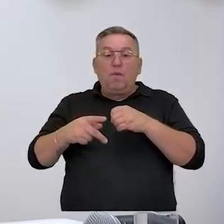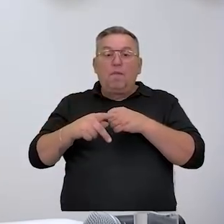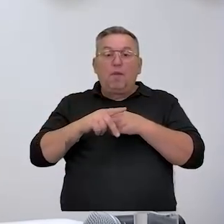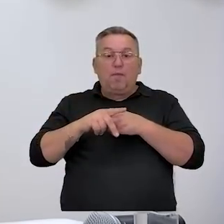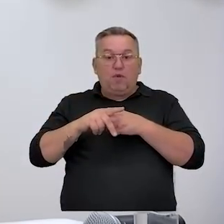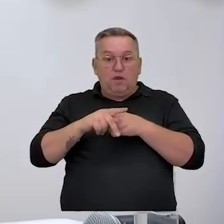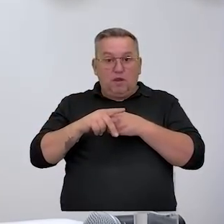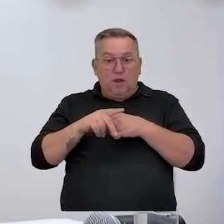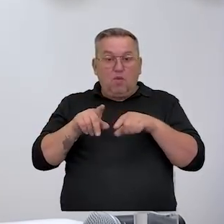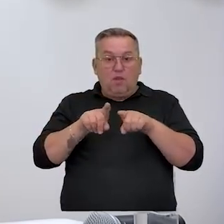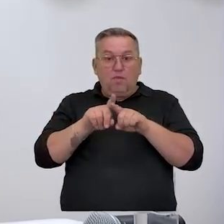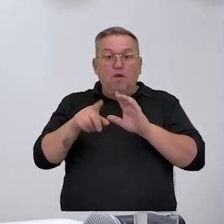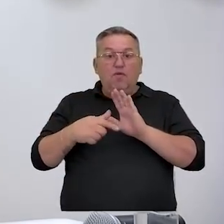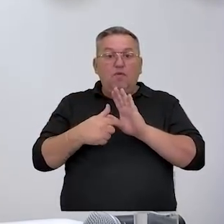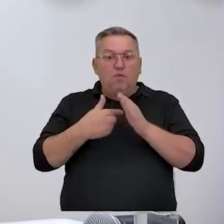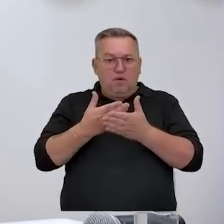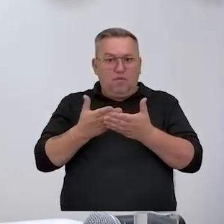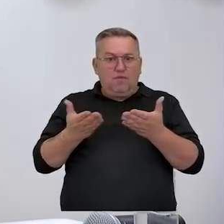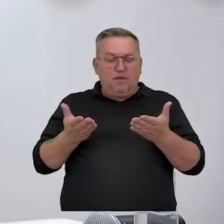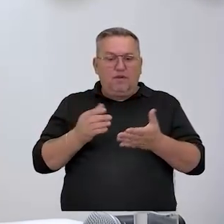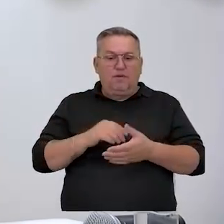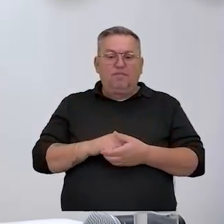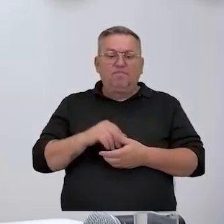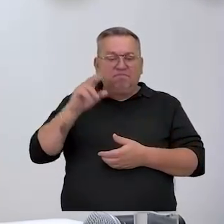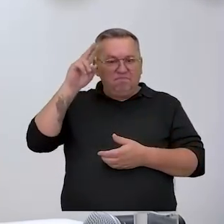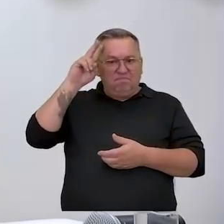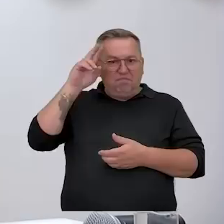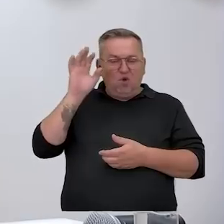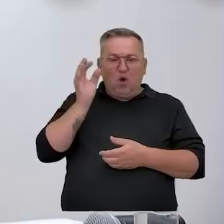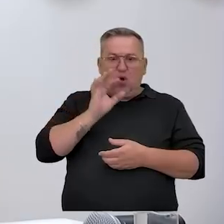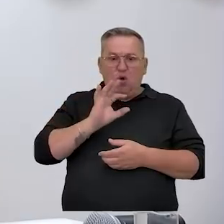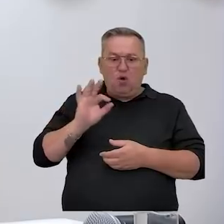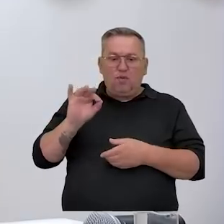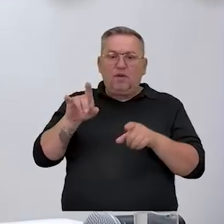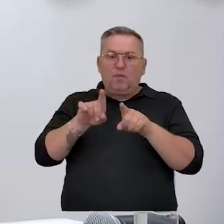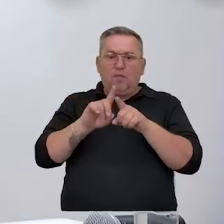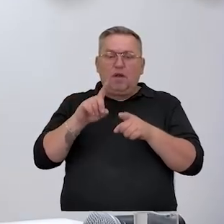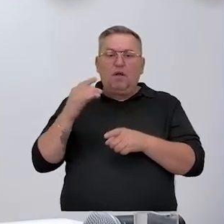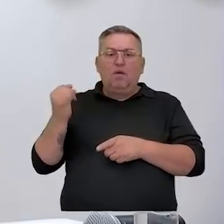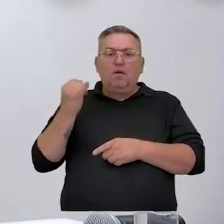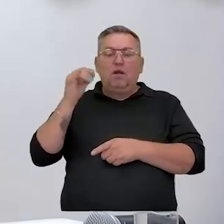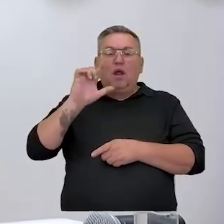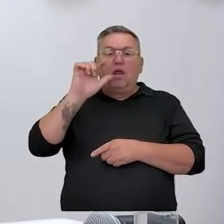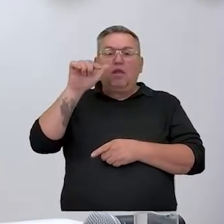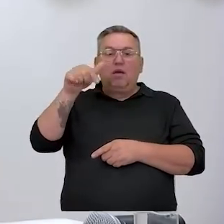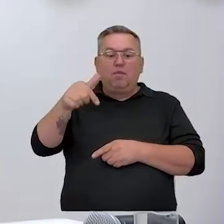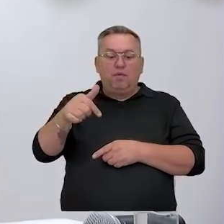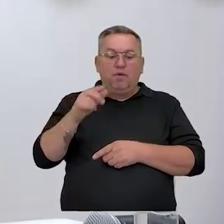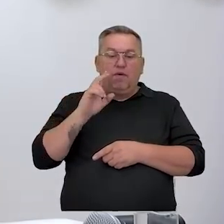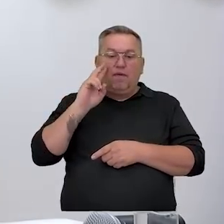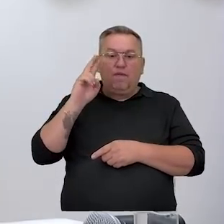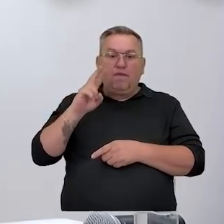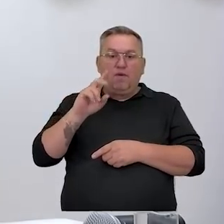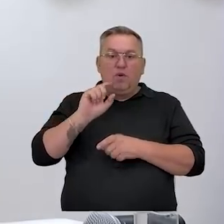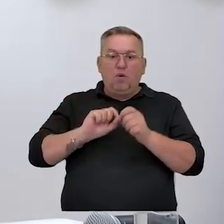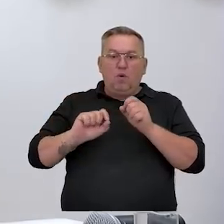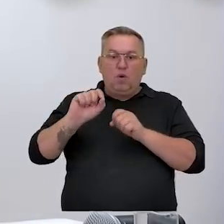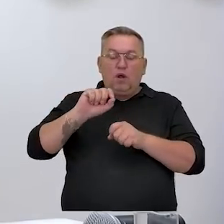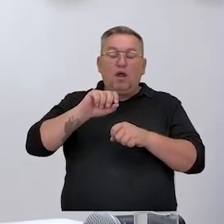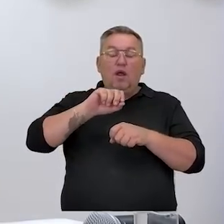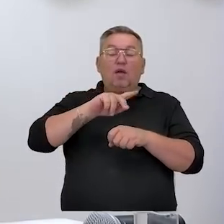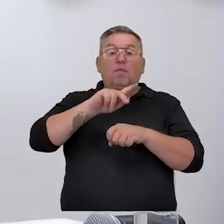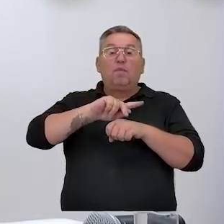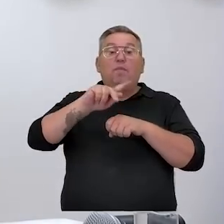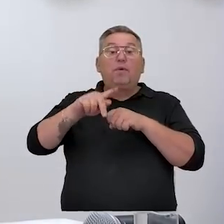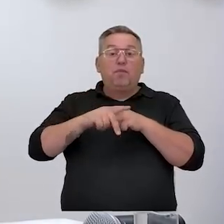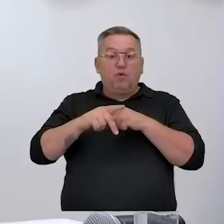né, como foi bem colocado aí, muito bem, então a recordação aí é válida. Até é importante depois verificar a questão das preposições,